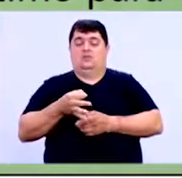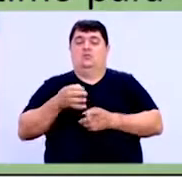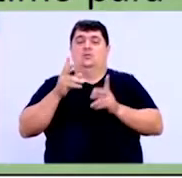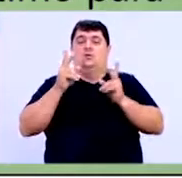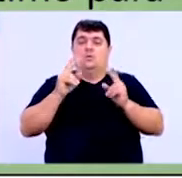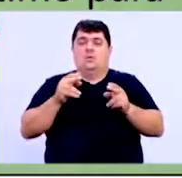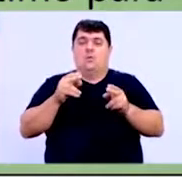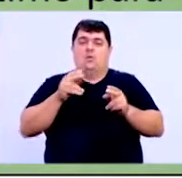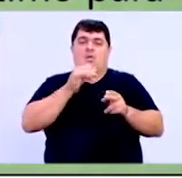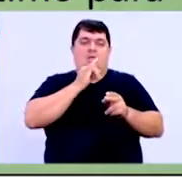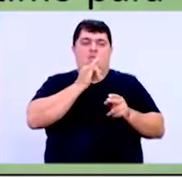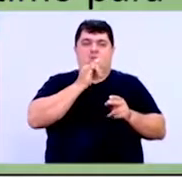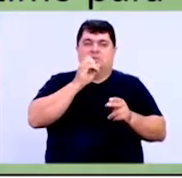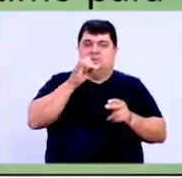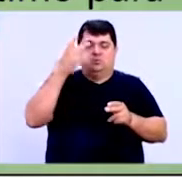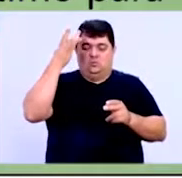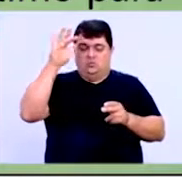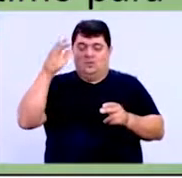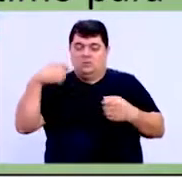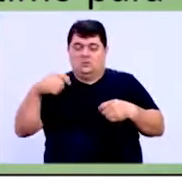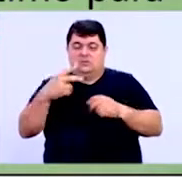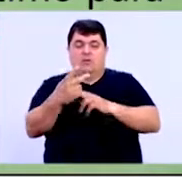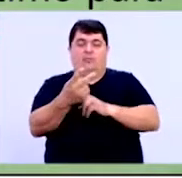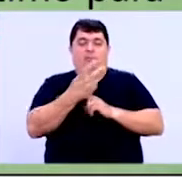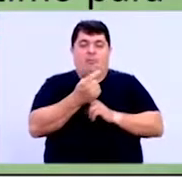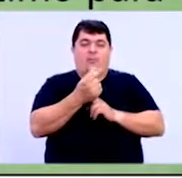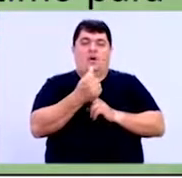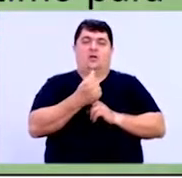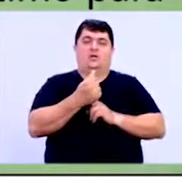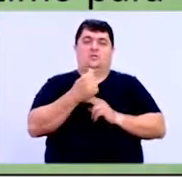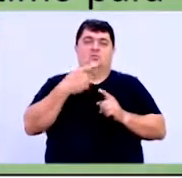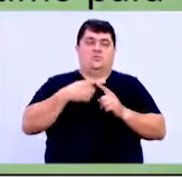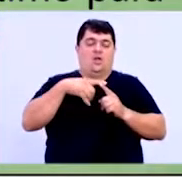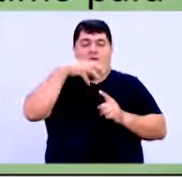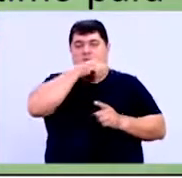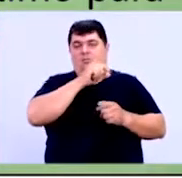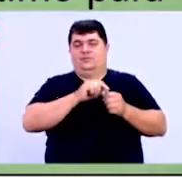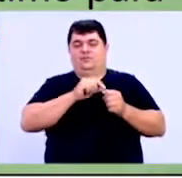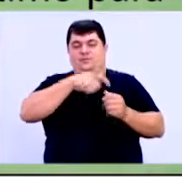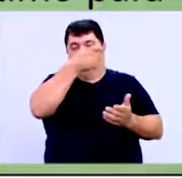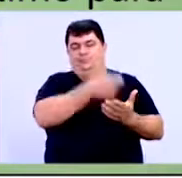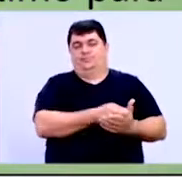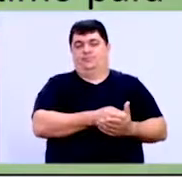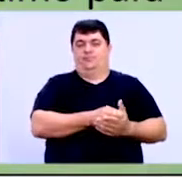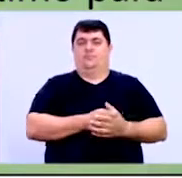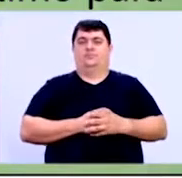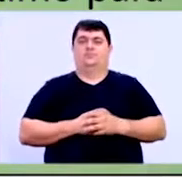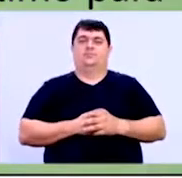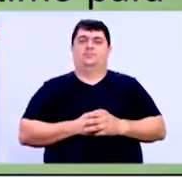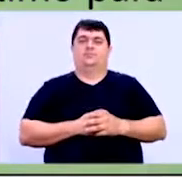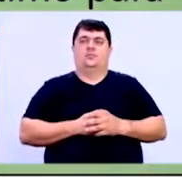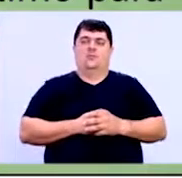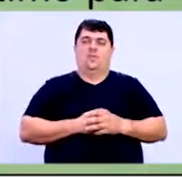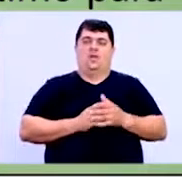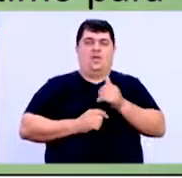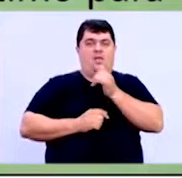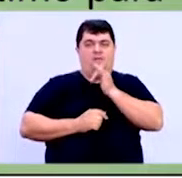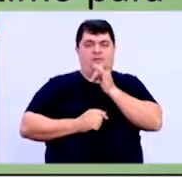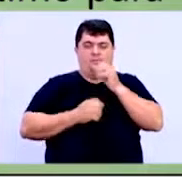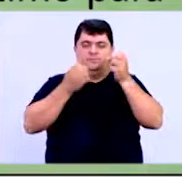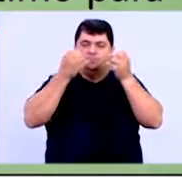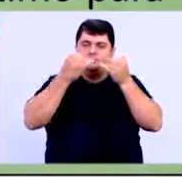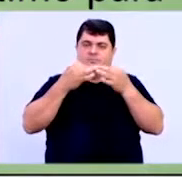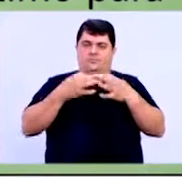uma necessidade de dinheiro de forma mais rápida. Então, quando estou colocando nesse exato